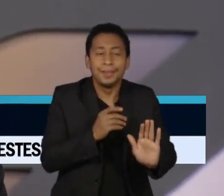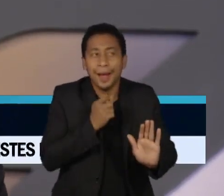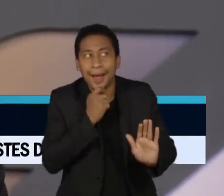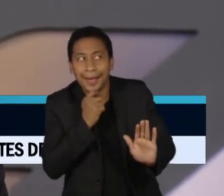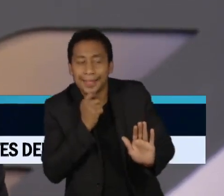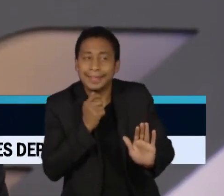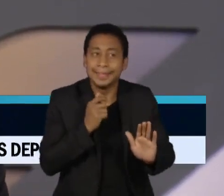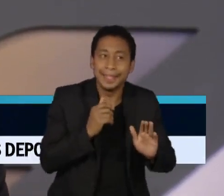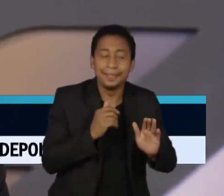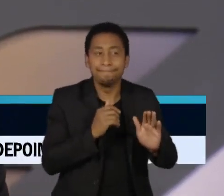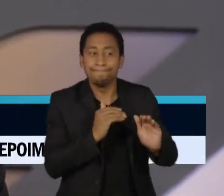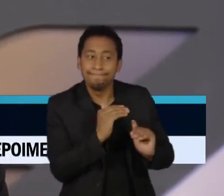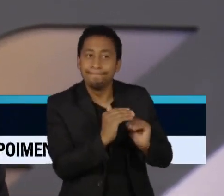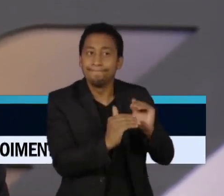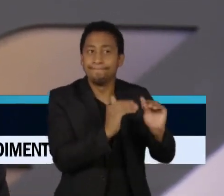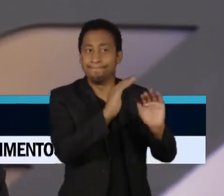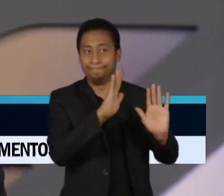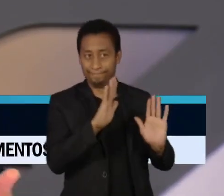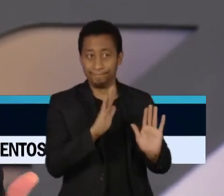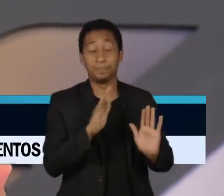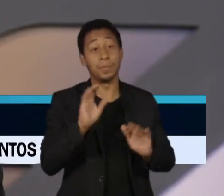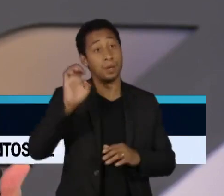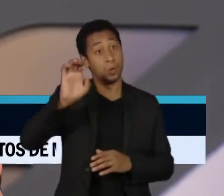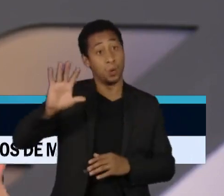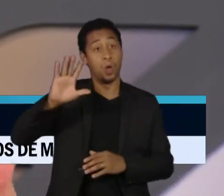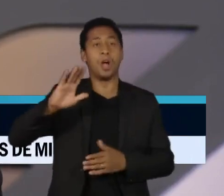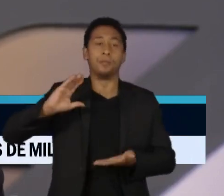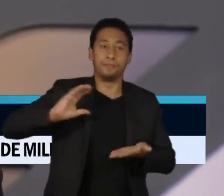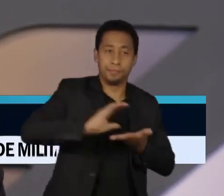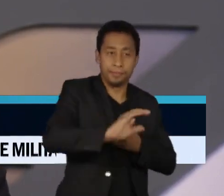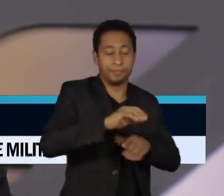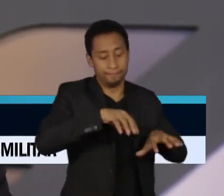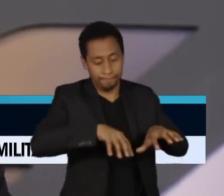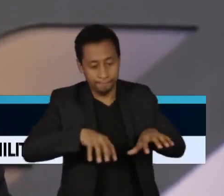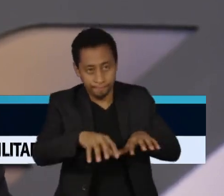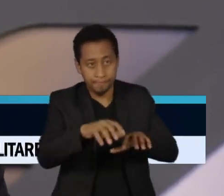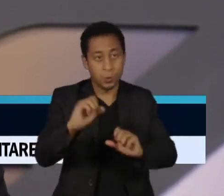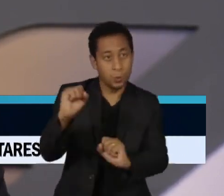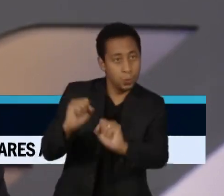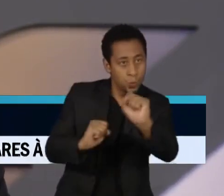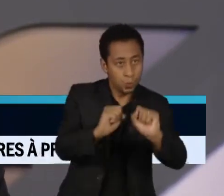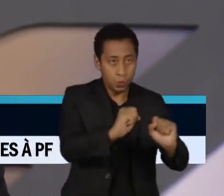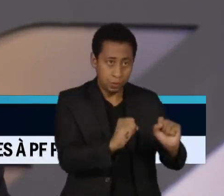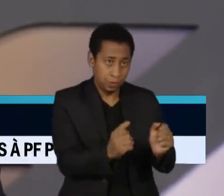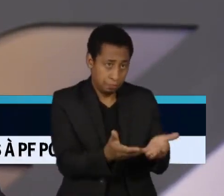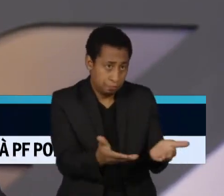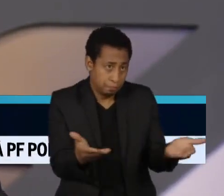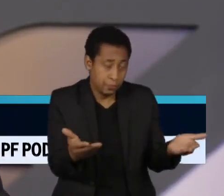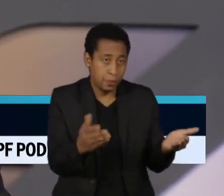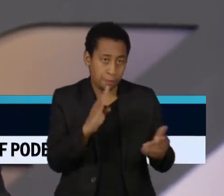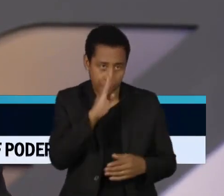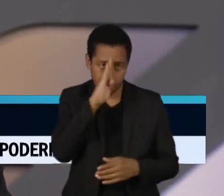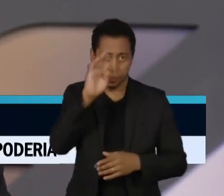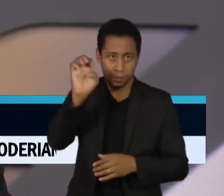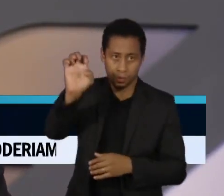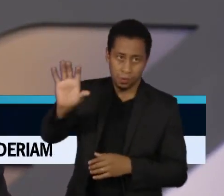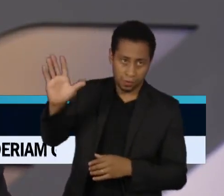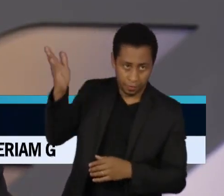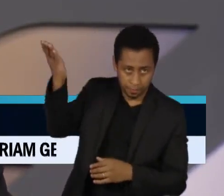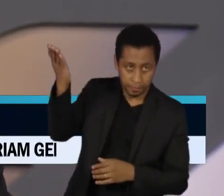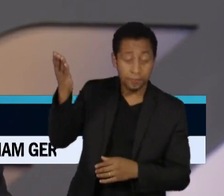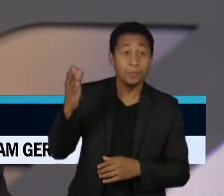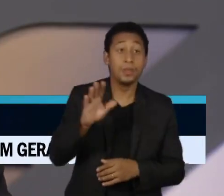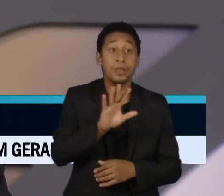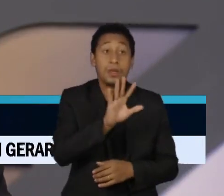de investimento externo europeu na área de infraestrutura, indústria, etc., segue sendo dominante. Agora, obviamente que